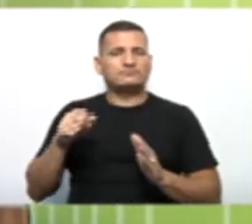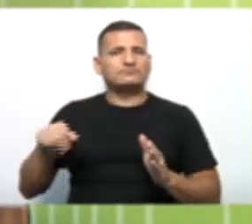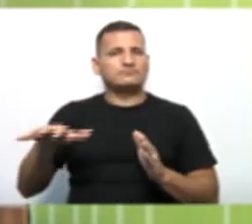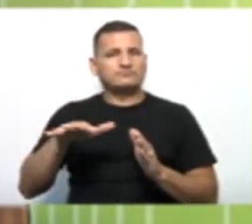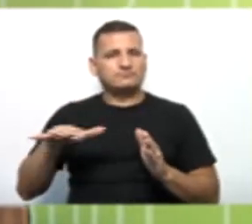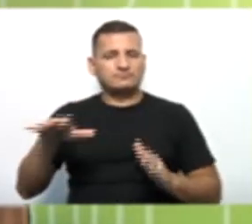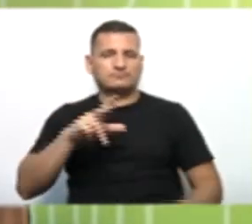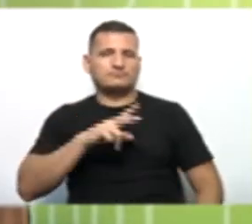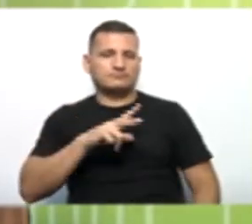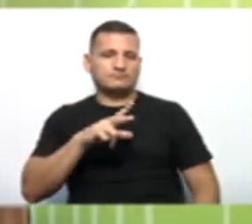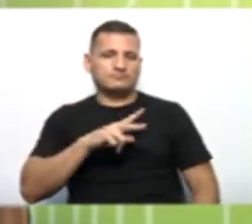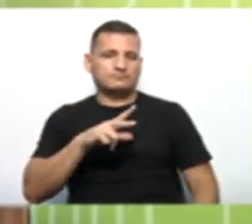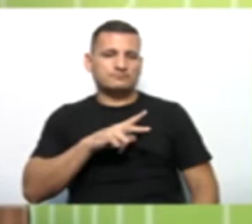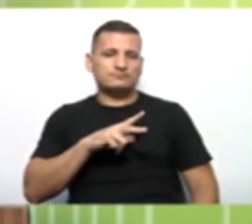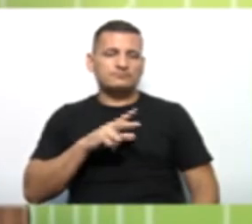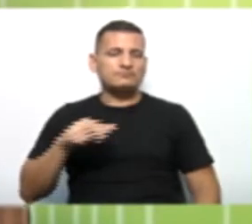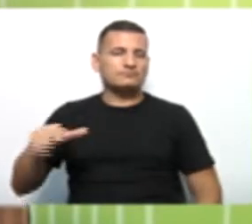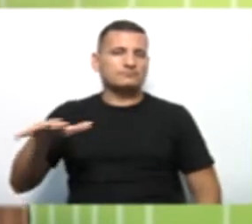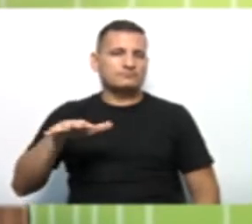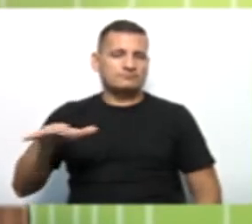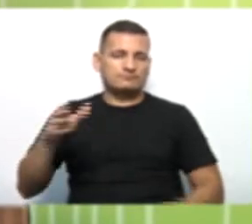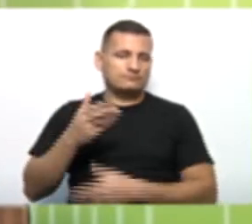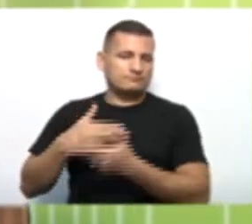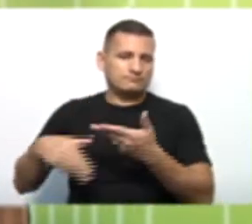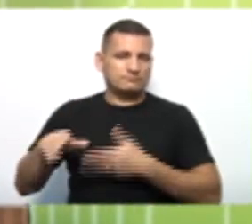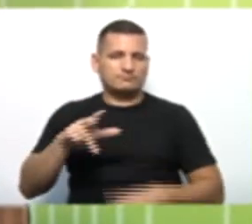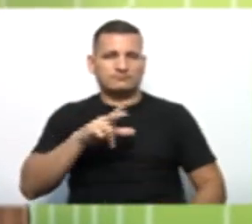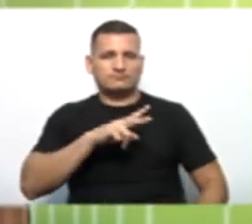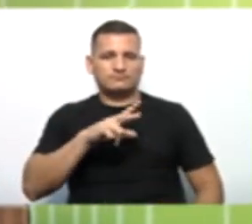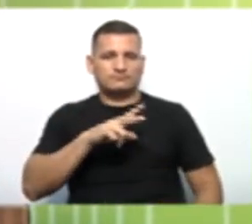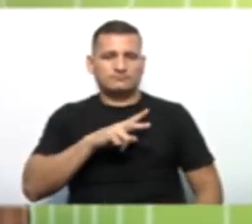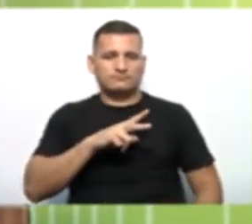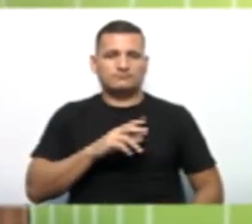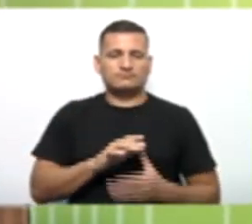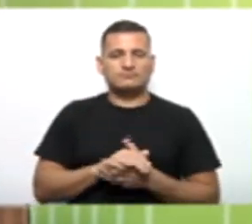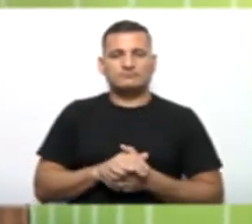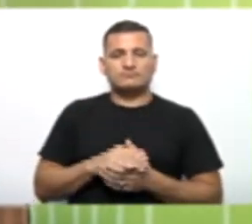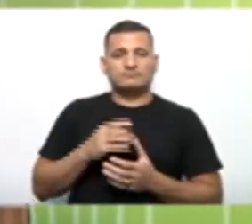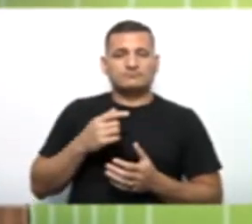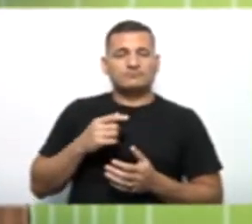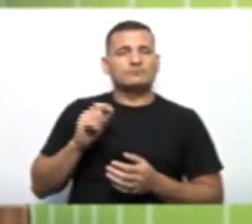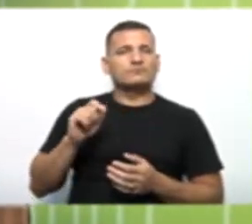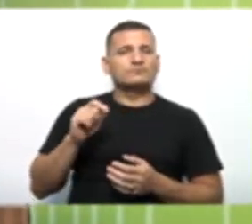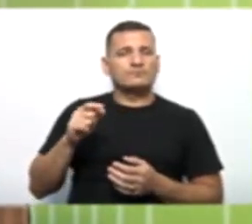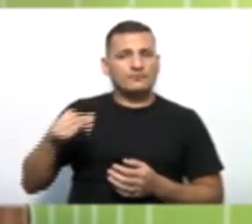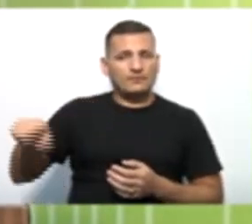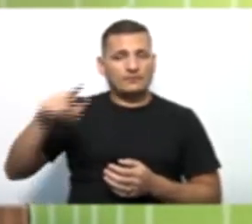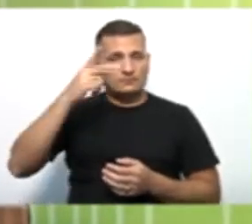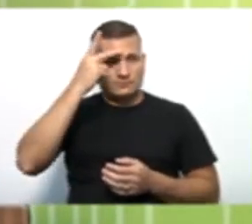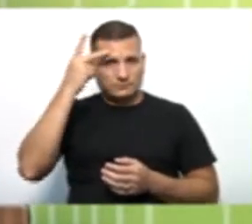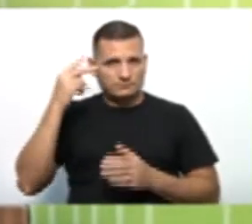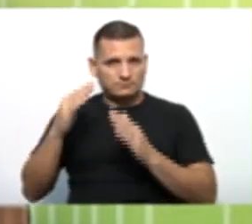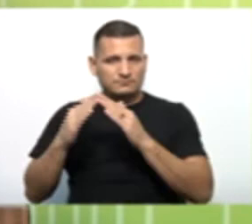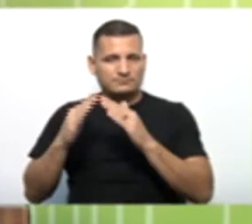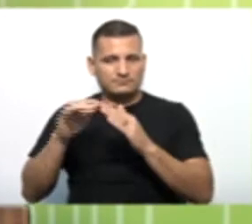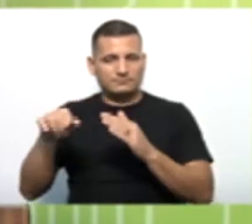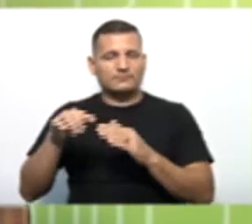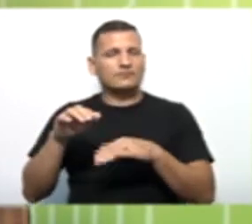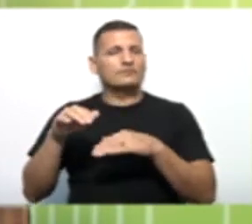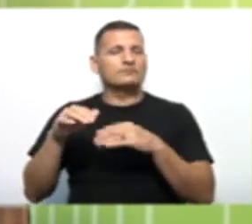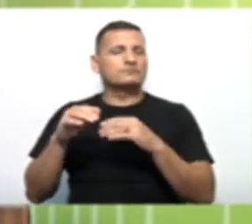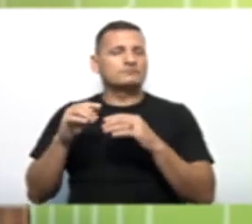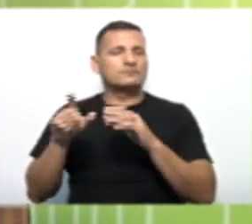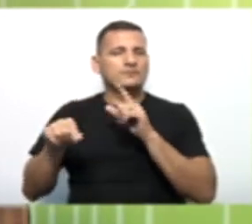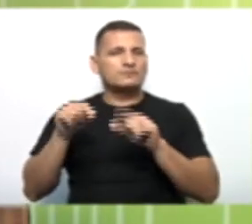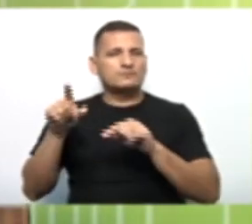privado no âmbito da relação privada e nós definimos as pessoas que vivem na casa né quais serão